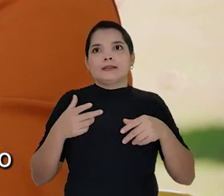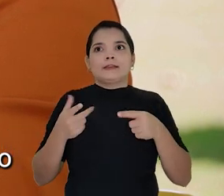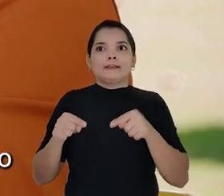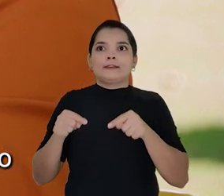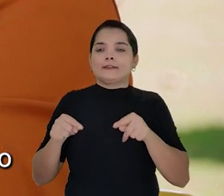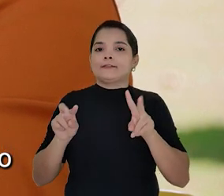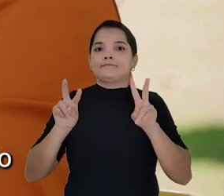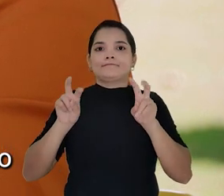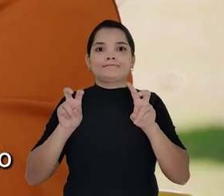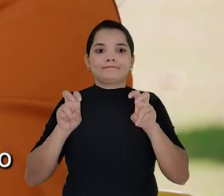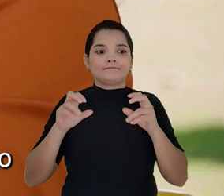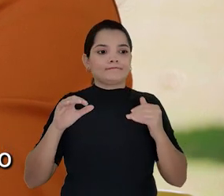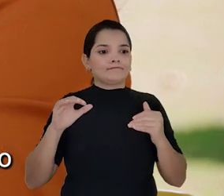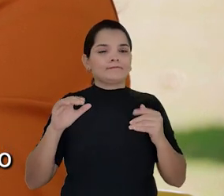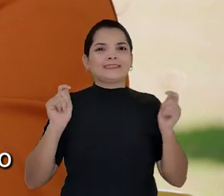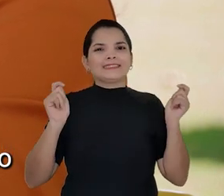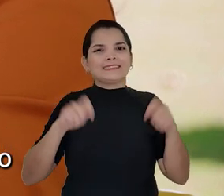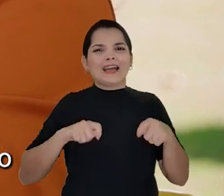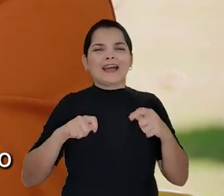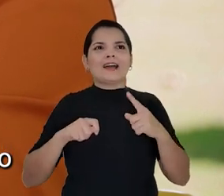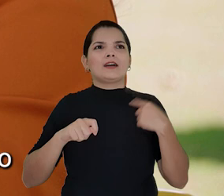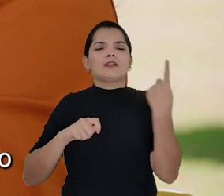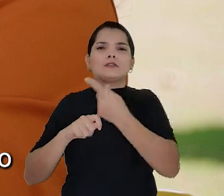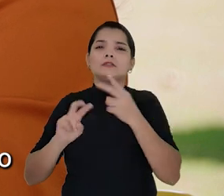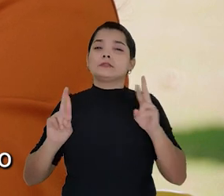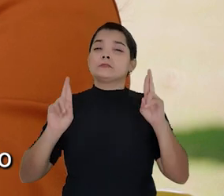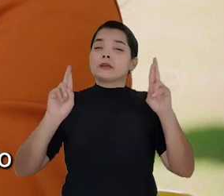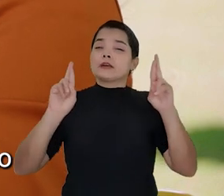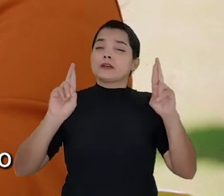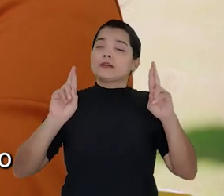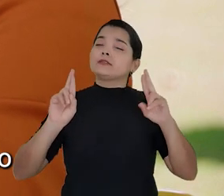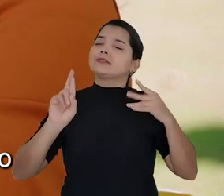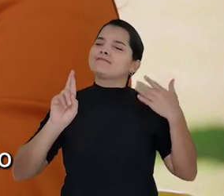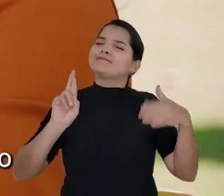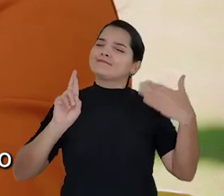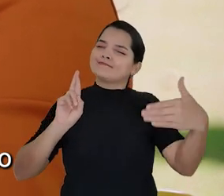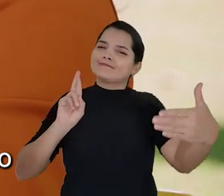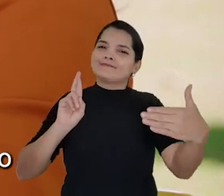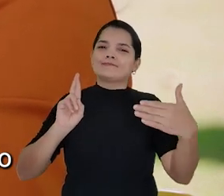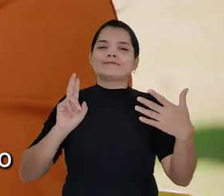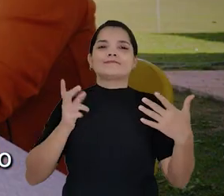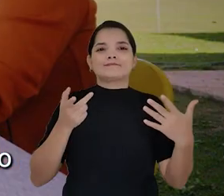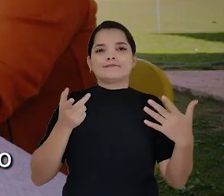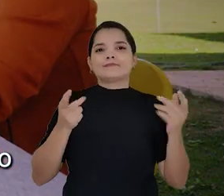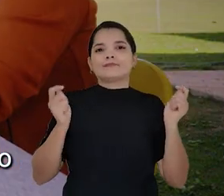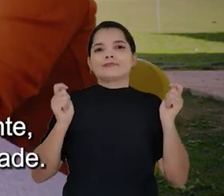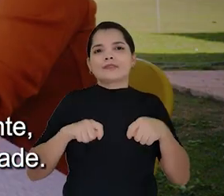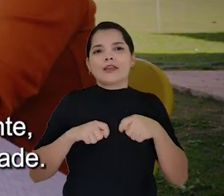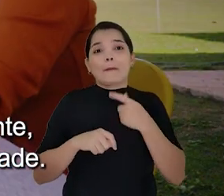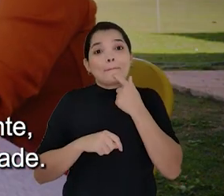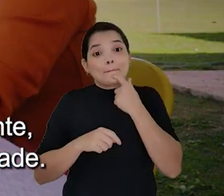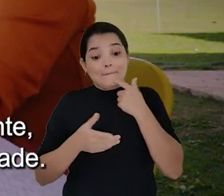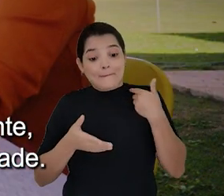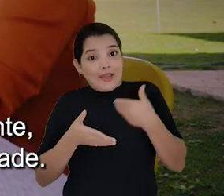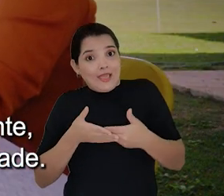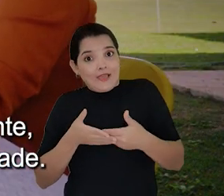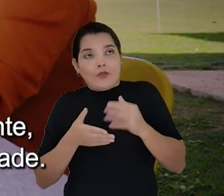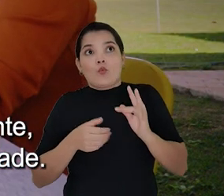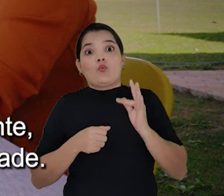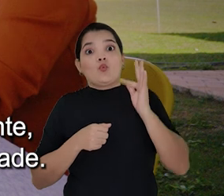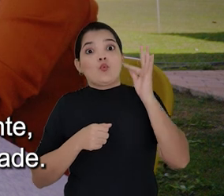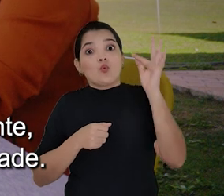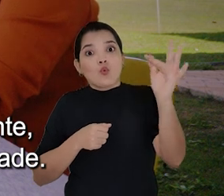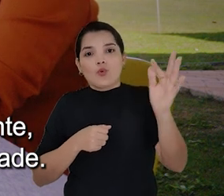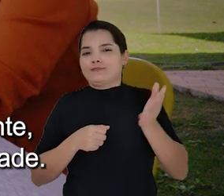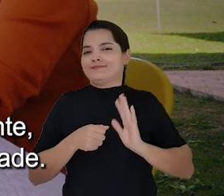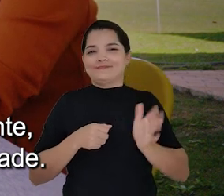eu diria muito esperançoso né de que a gente tenha de fato em breve né não tão